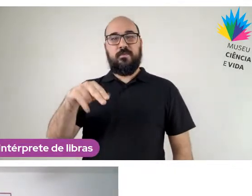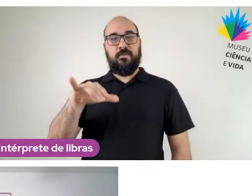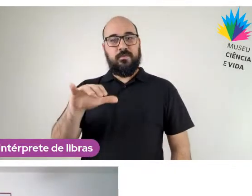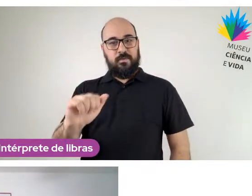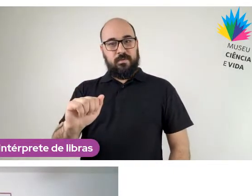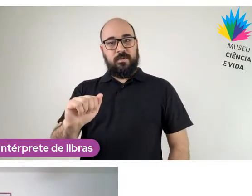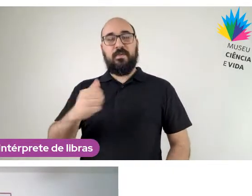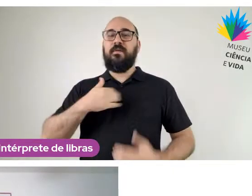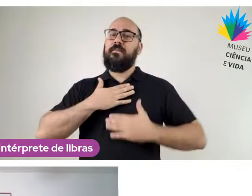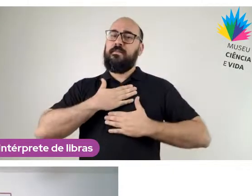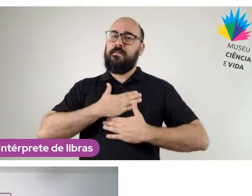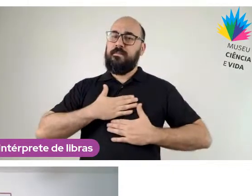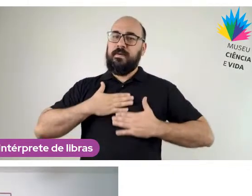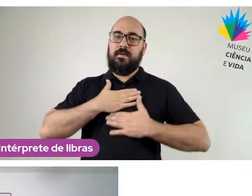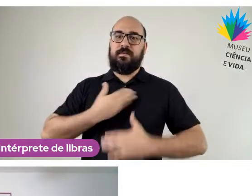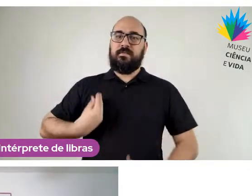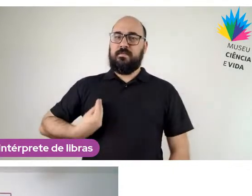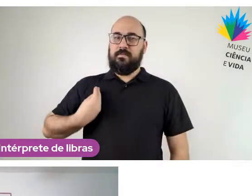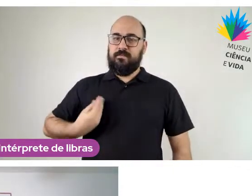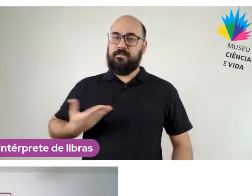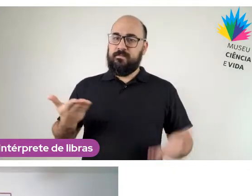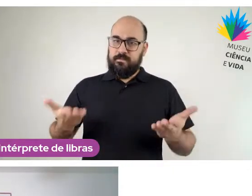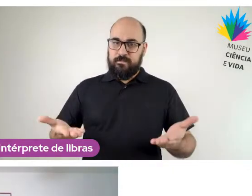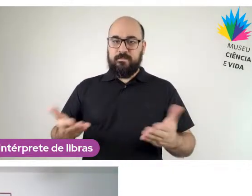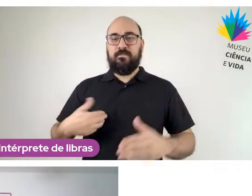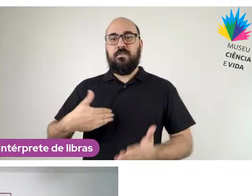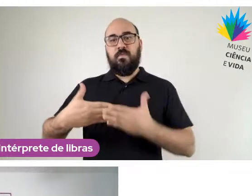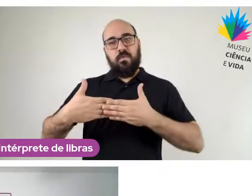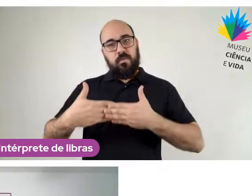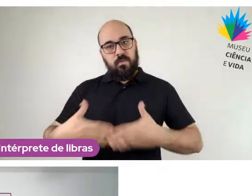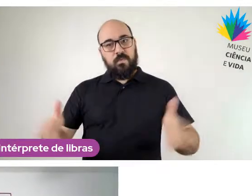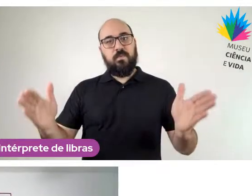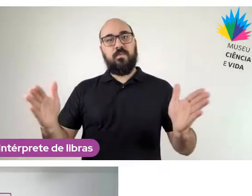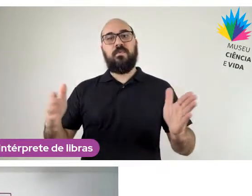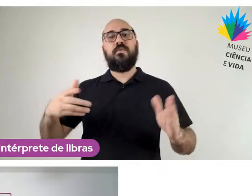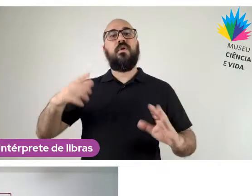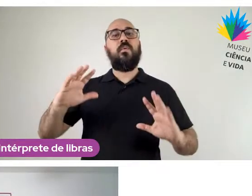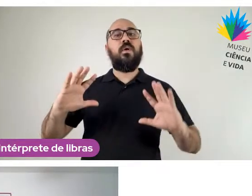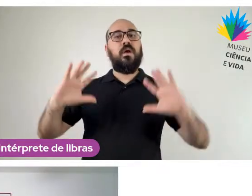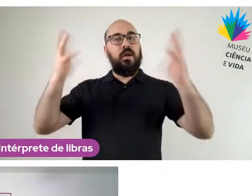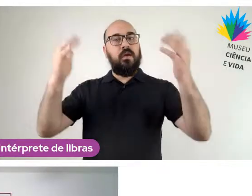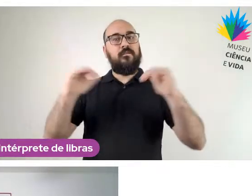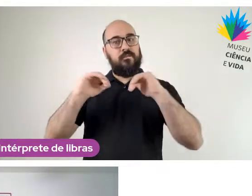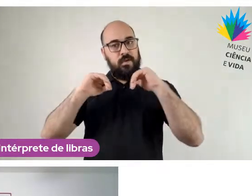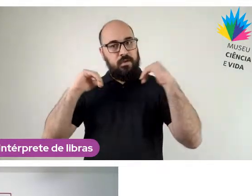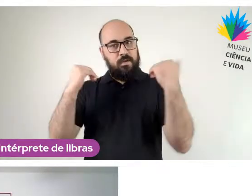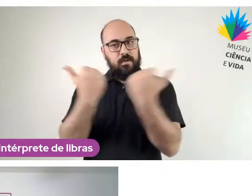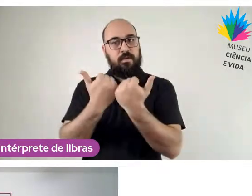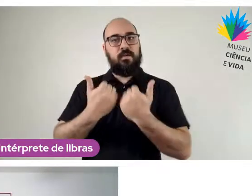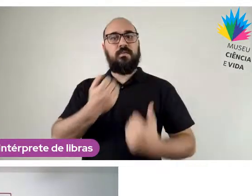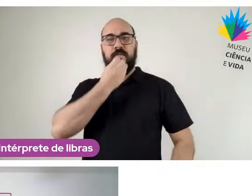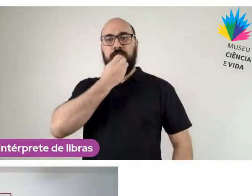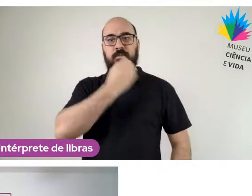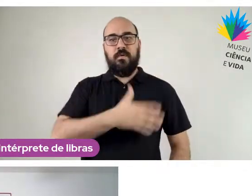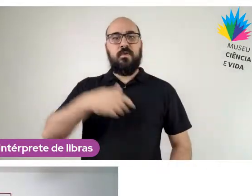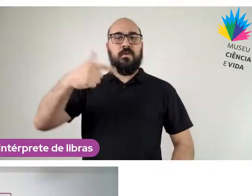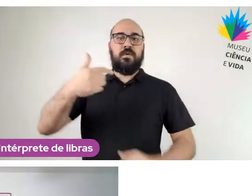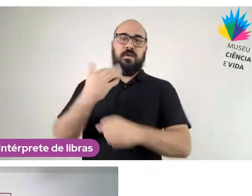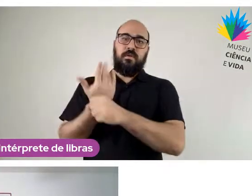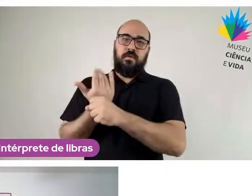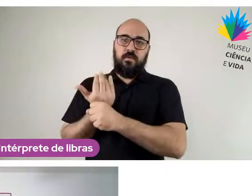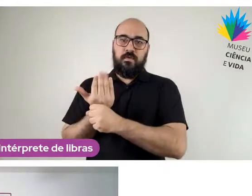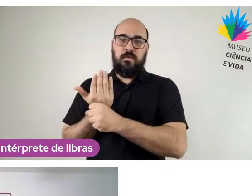um enorme prazer estar aqui dando início às atividades de mais um evento do programa Agenda 2030 na UERJ, UERJ na